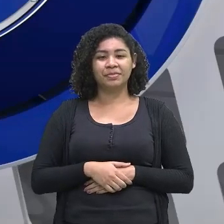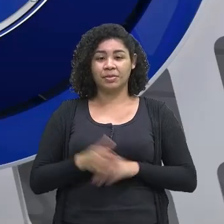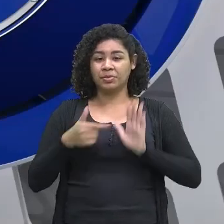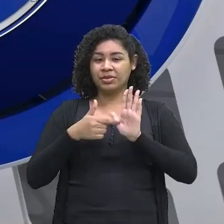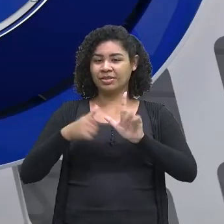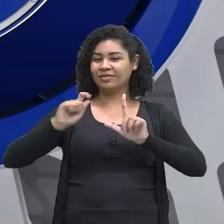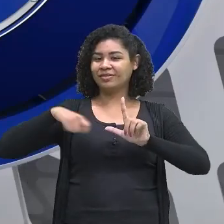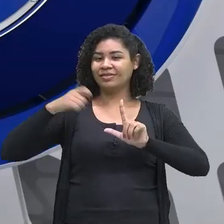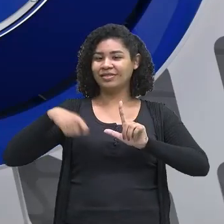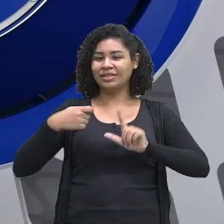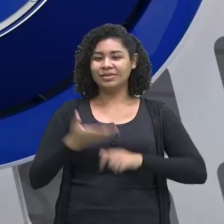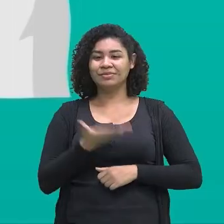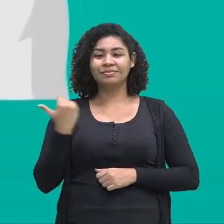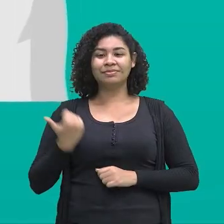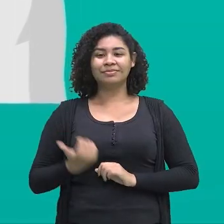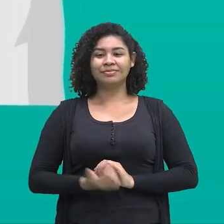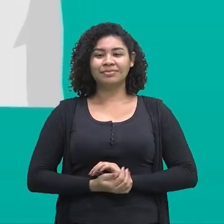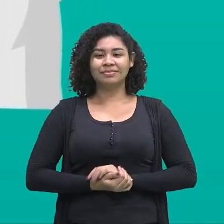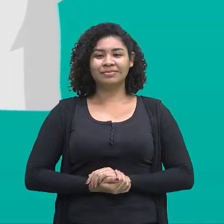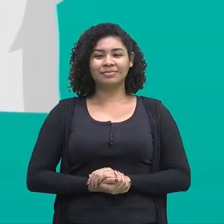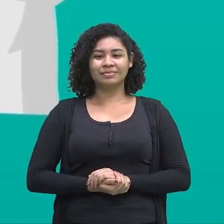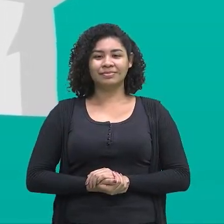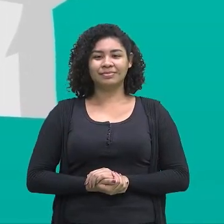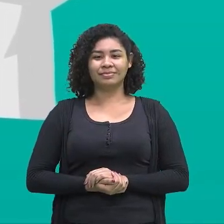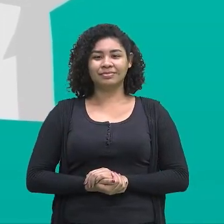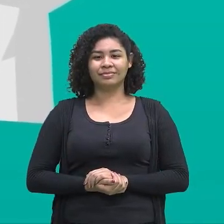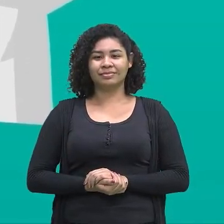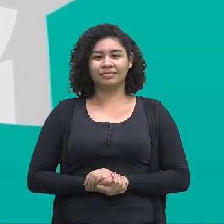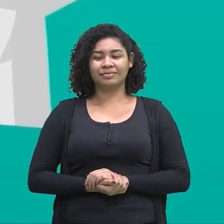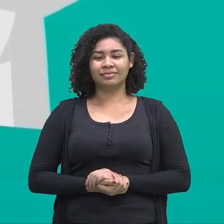aqui, ok? Let's go.